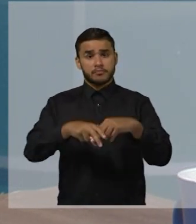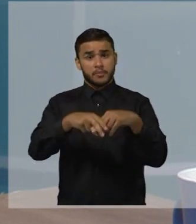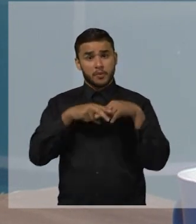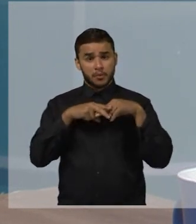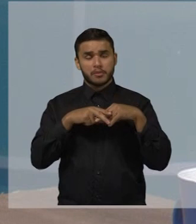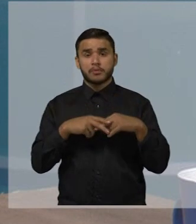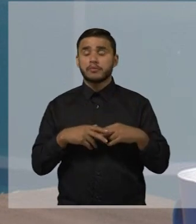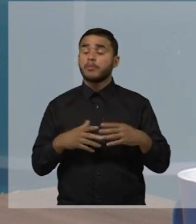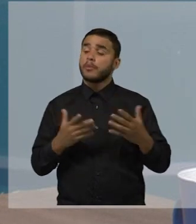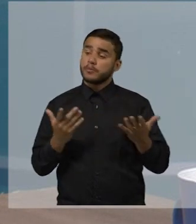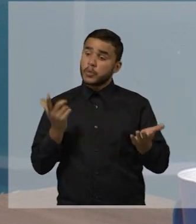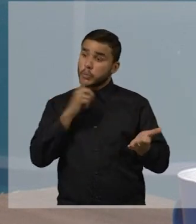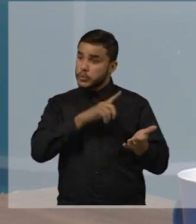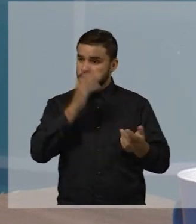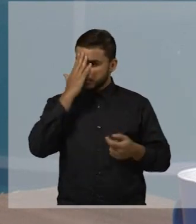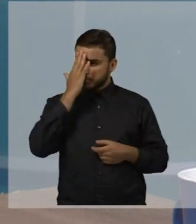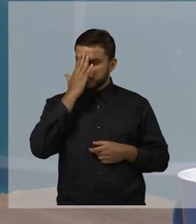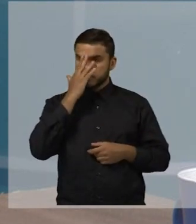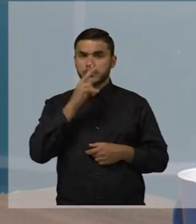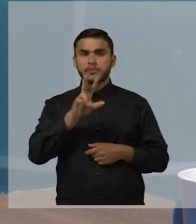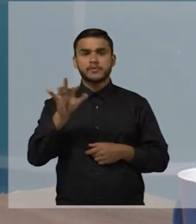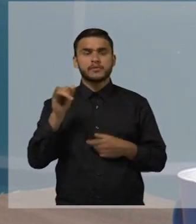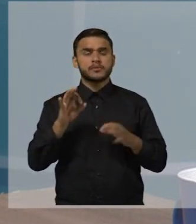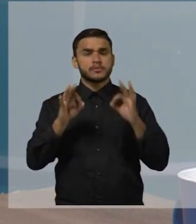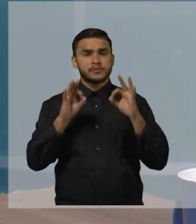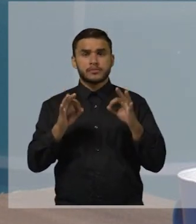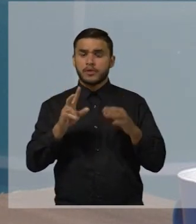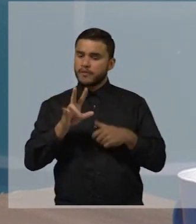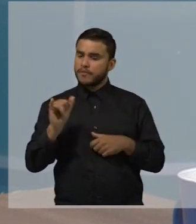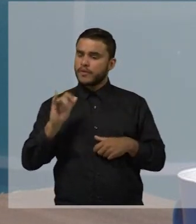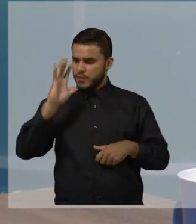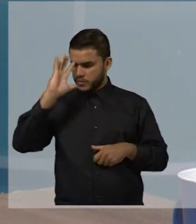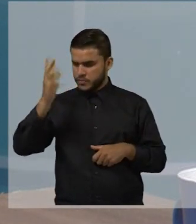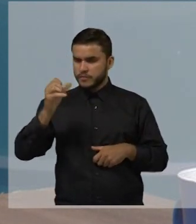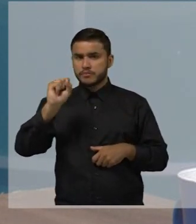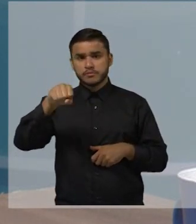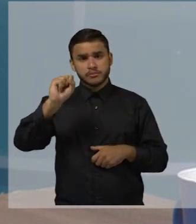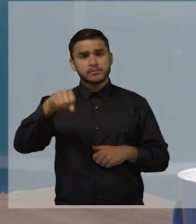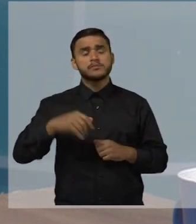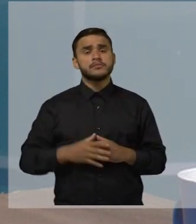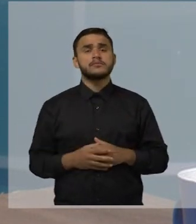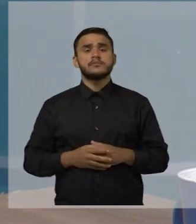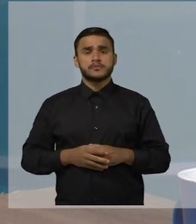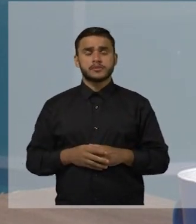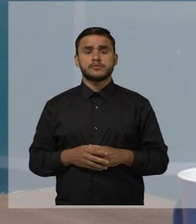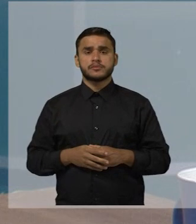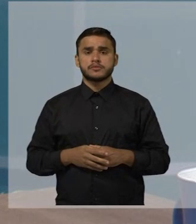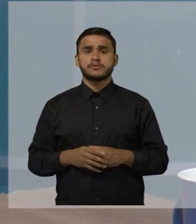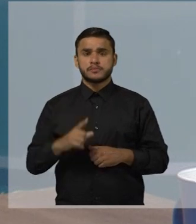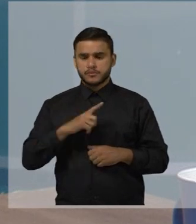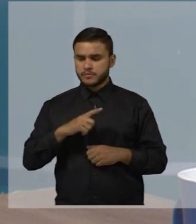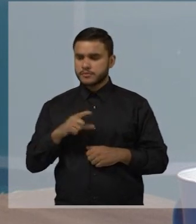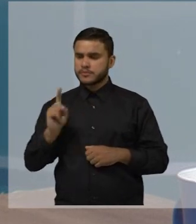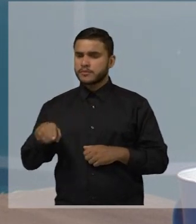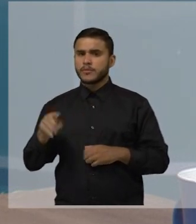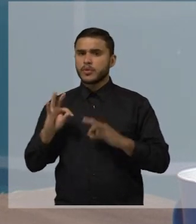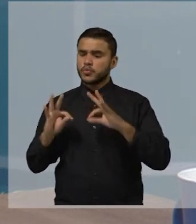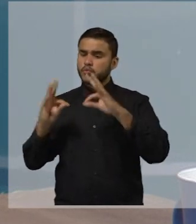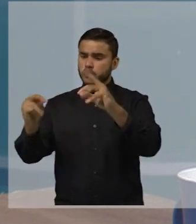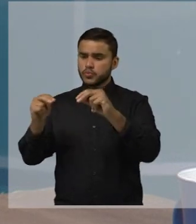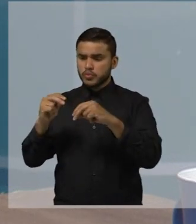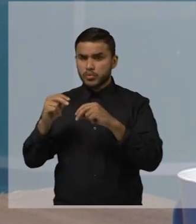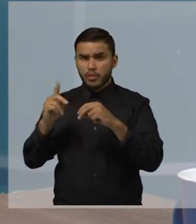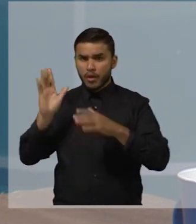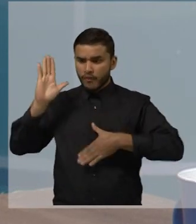aconteceu e a solução deve estar a caminho. Essa exportação dos